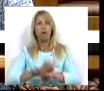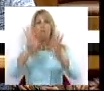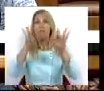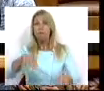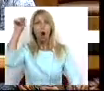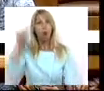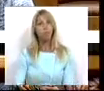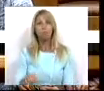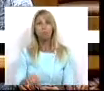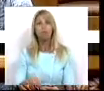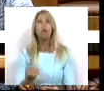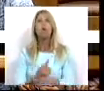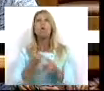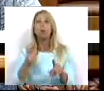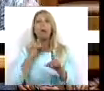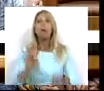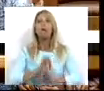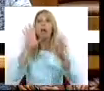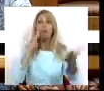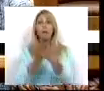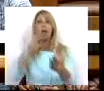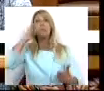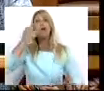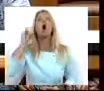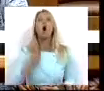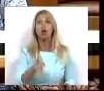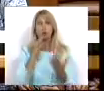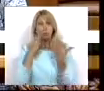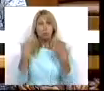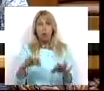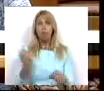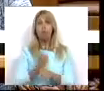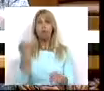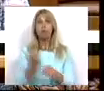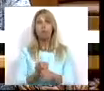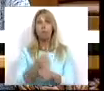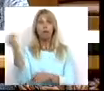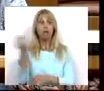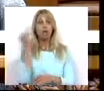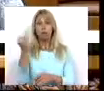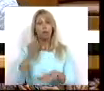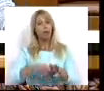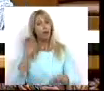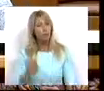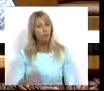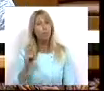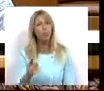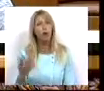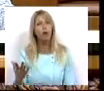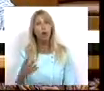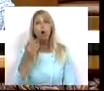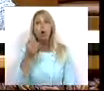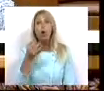imediato, porque o que se está claramente a pôr em causa é o regular funcionamento das instituições. E justamente por isso, o